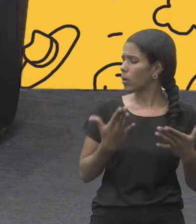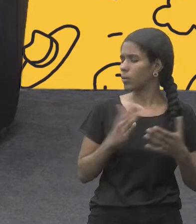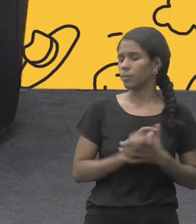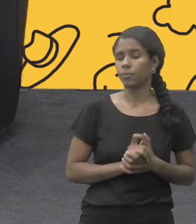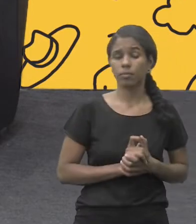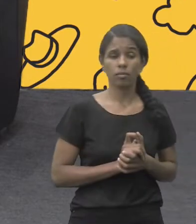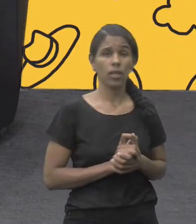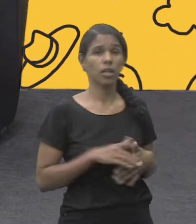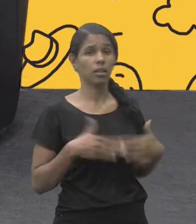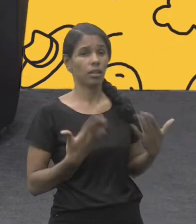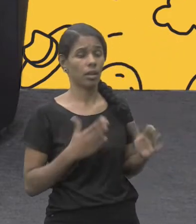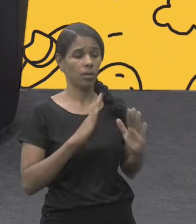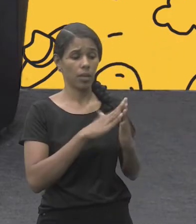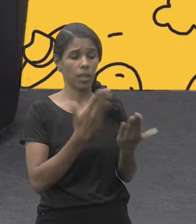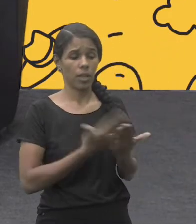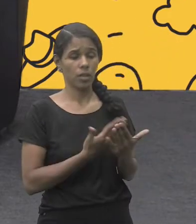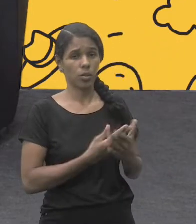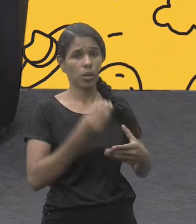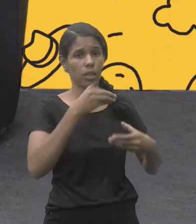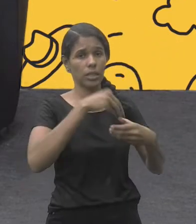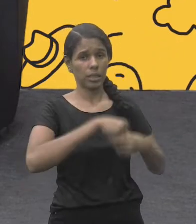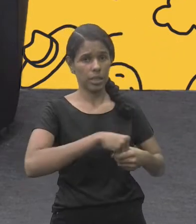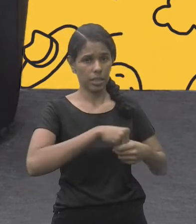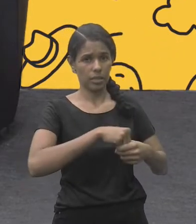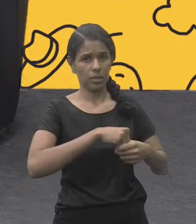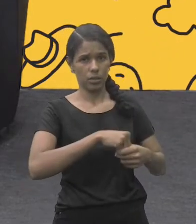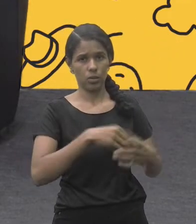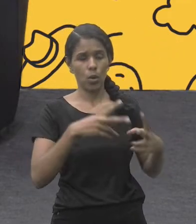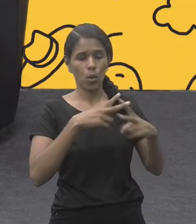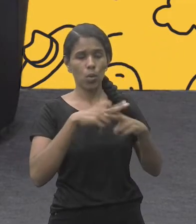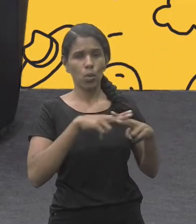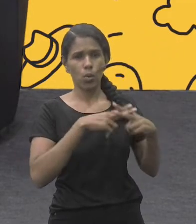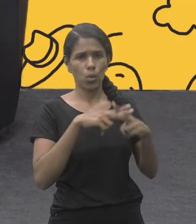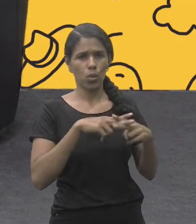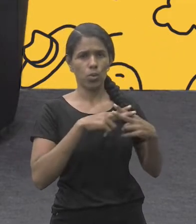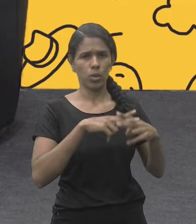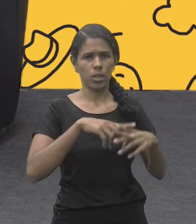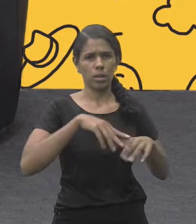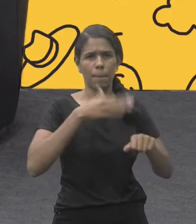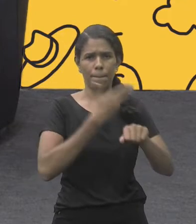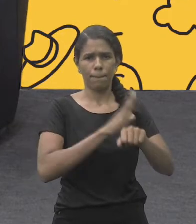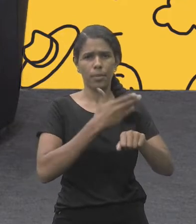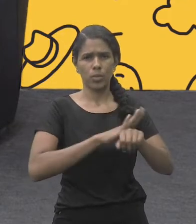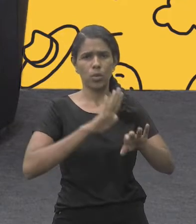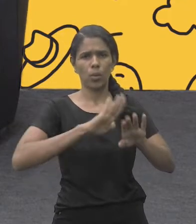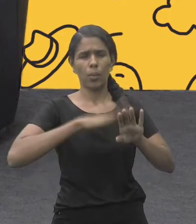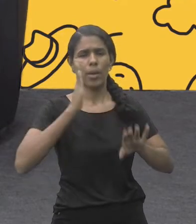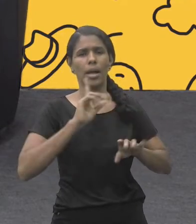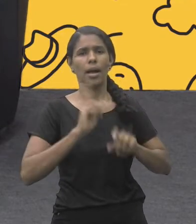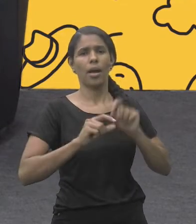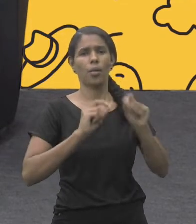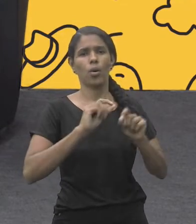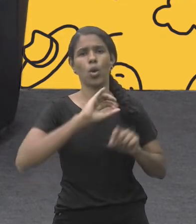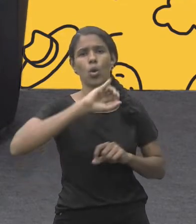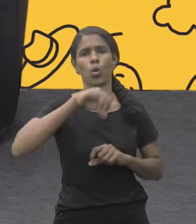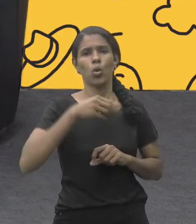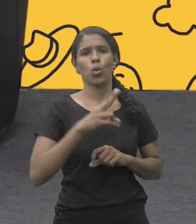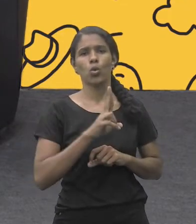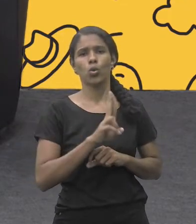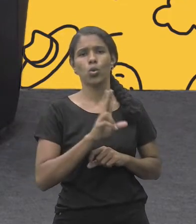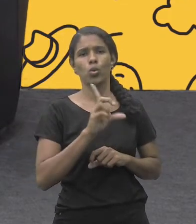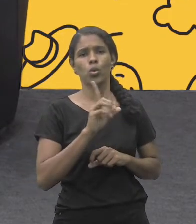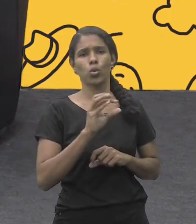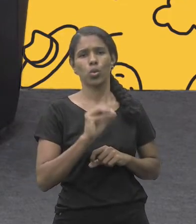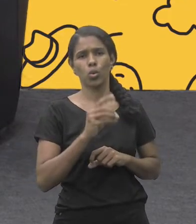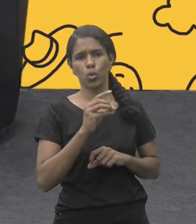mais trabalhadas é o judô, né? Porque o judô, ele tem uma qualidade, ele tem um